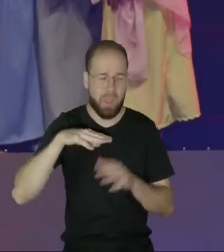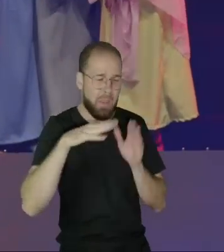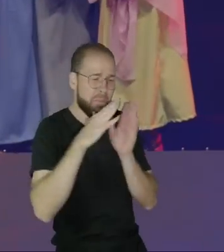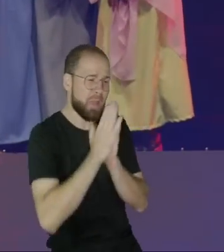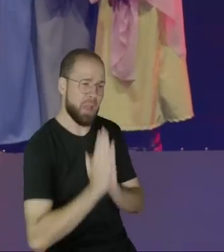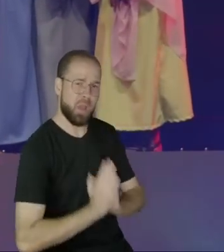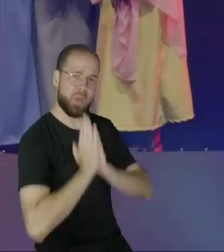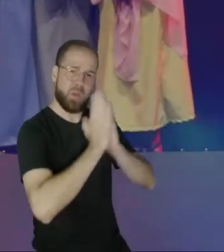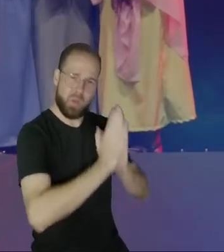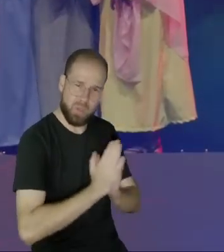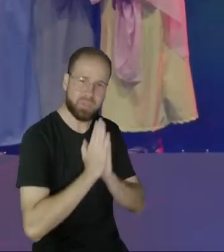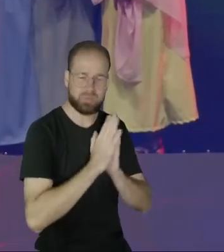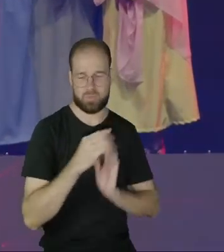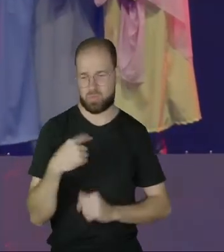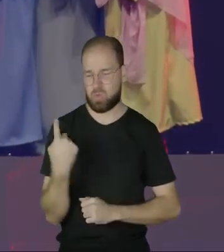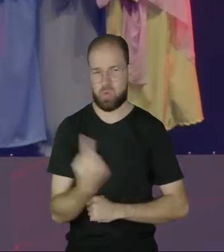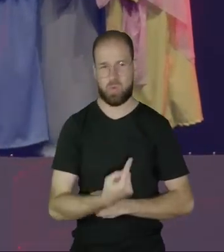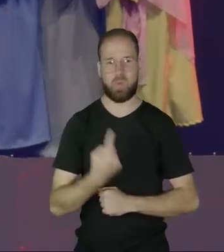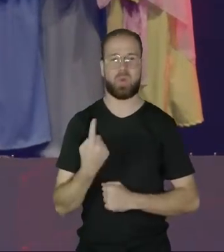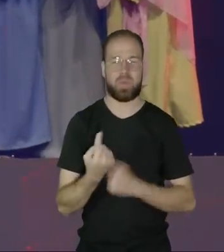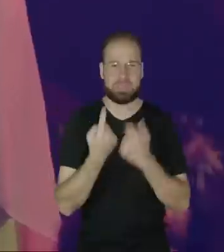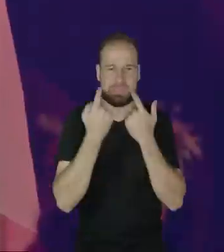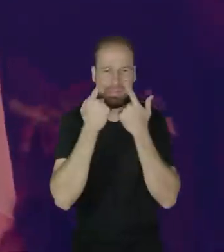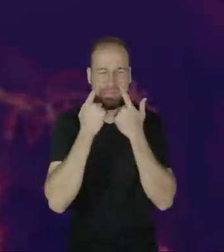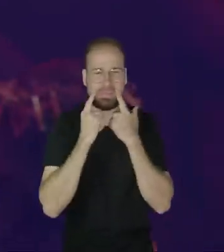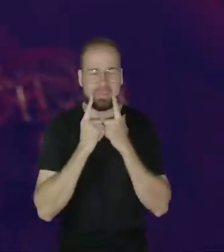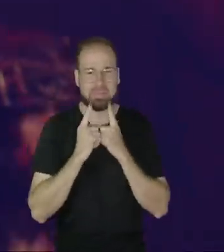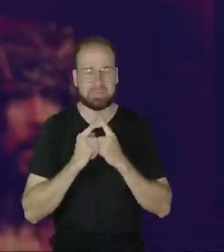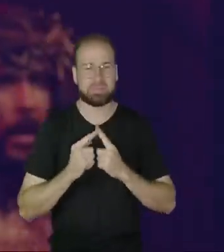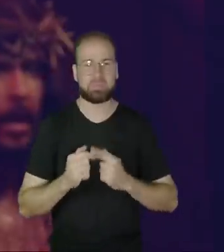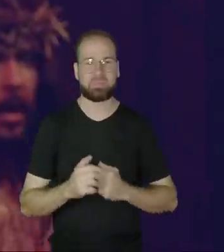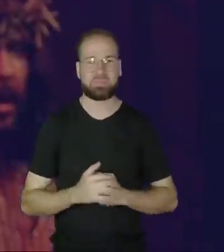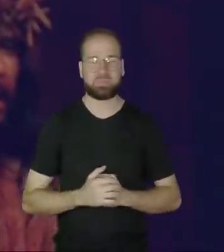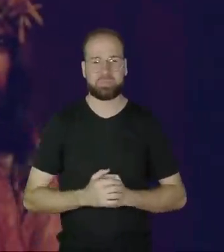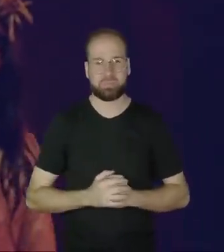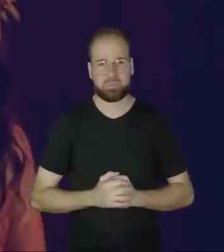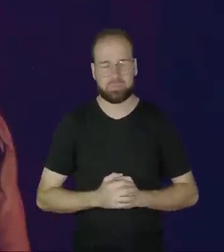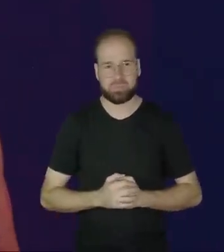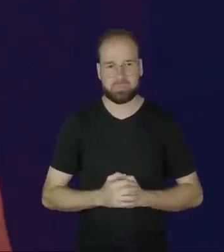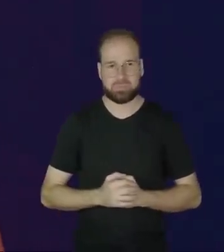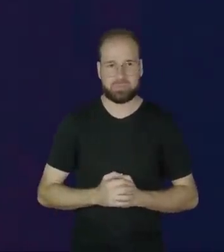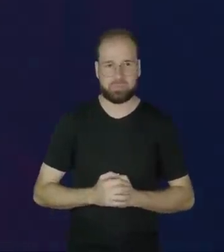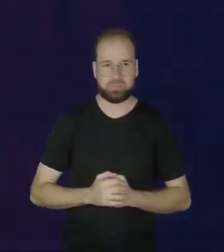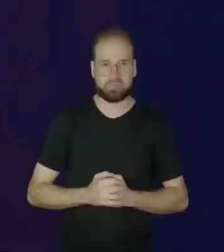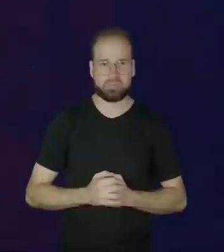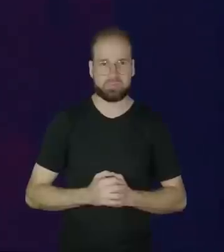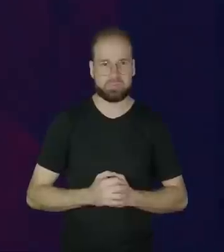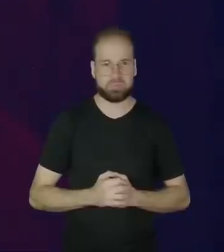Thank you.